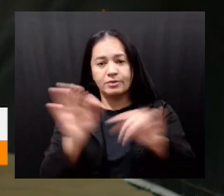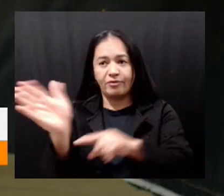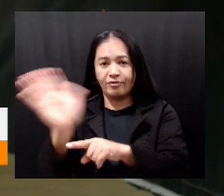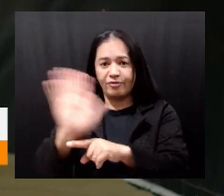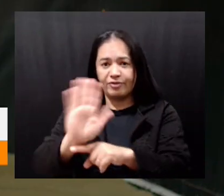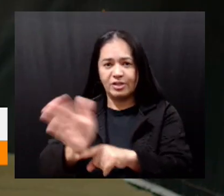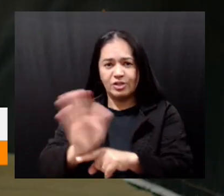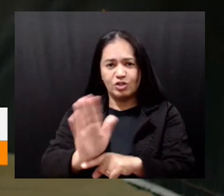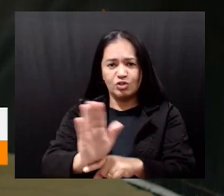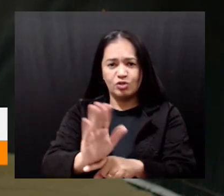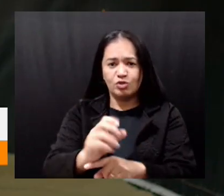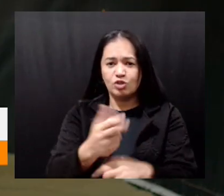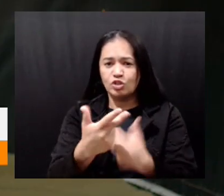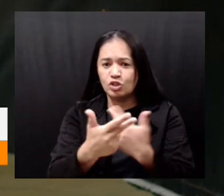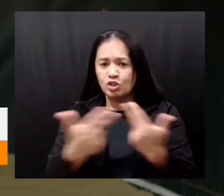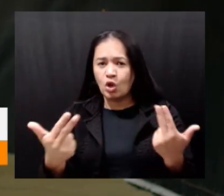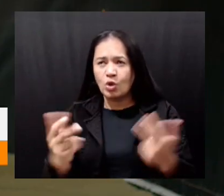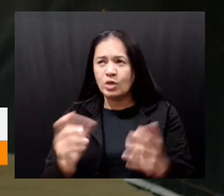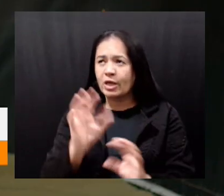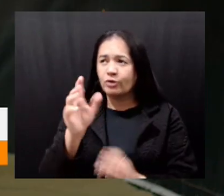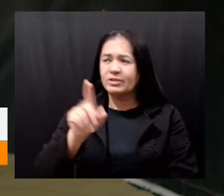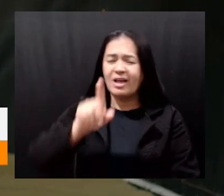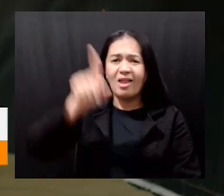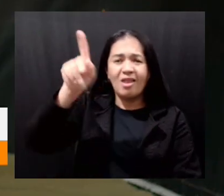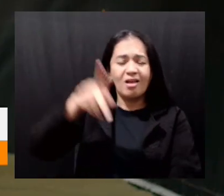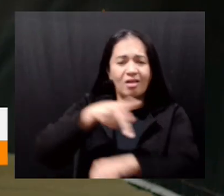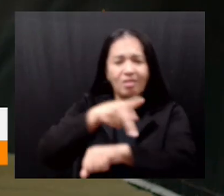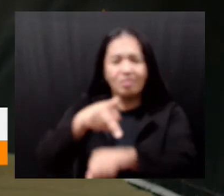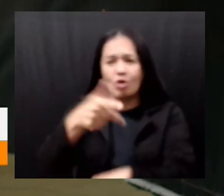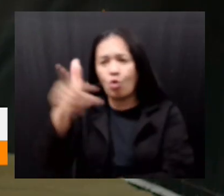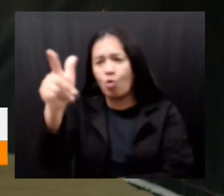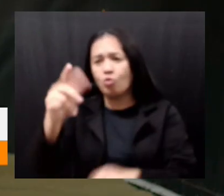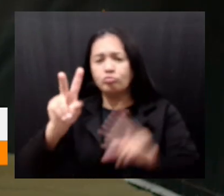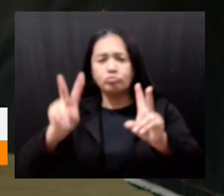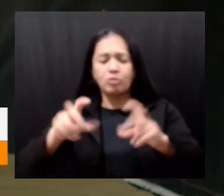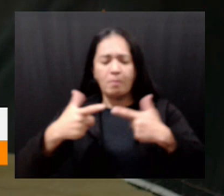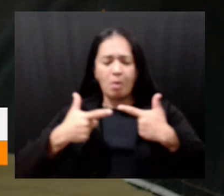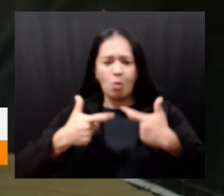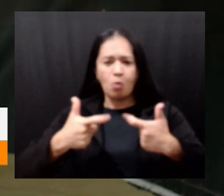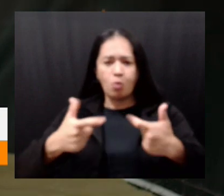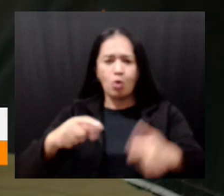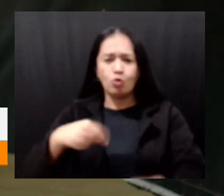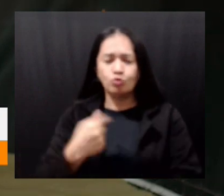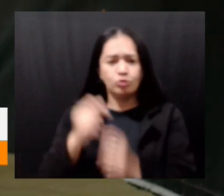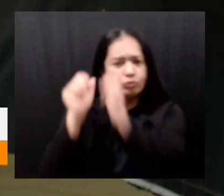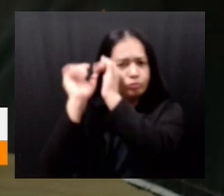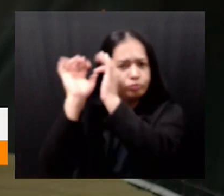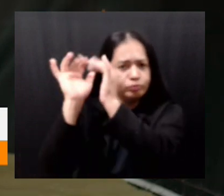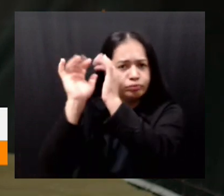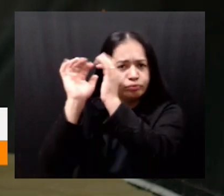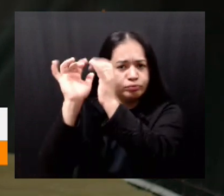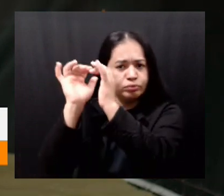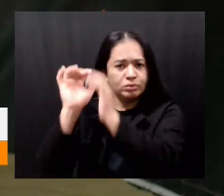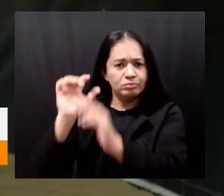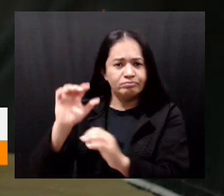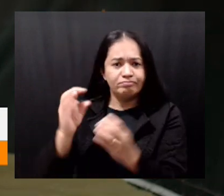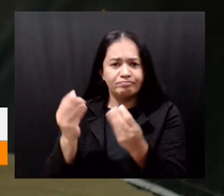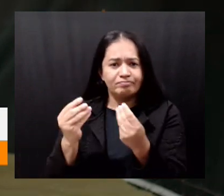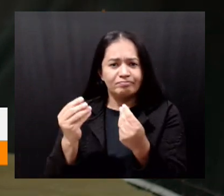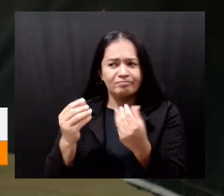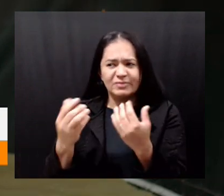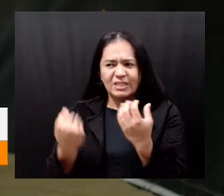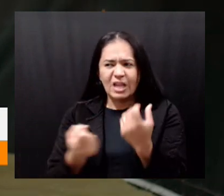acontecendo lá do outro lado do mundo, de guerras, o nosso cérebro, ele tem um certo tipo de